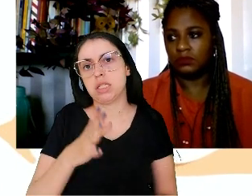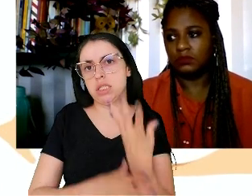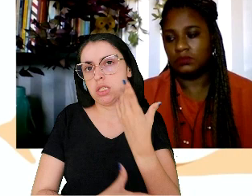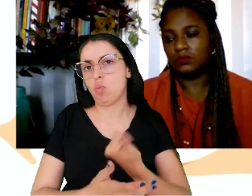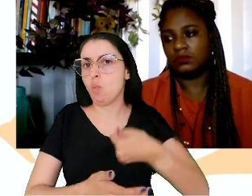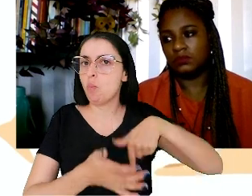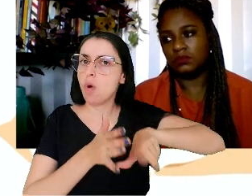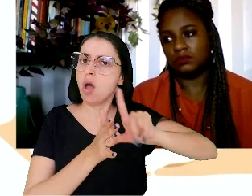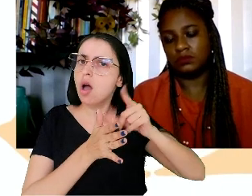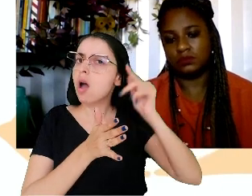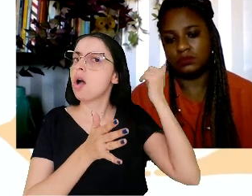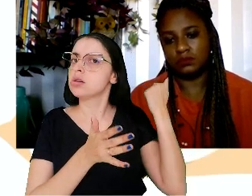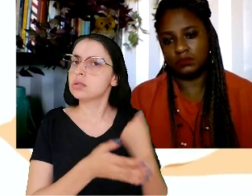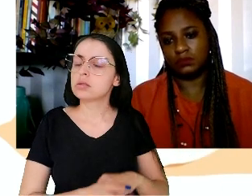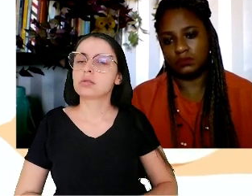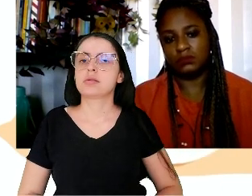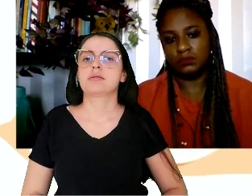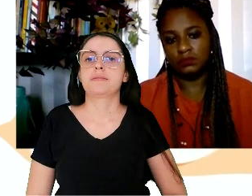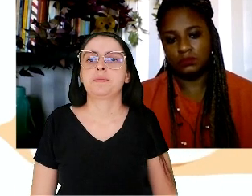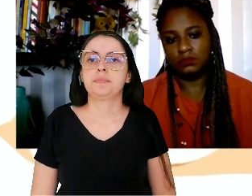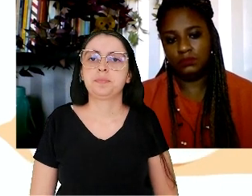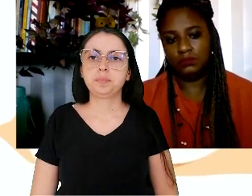data de muito tempo.